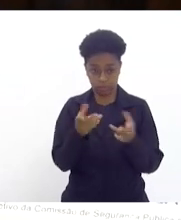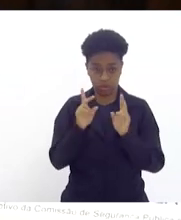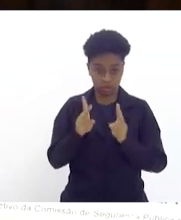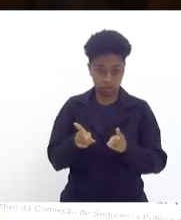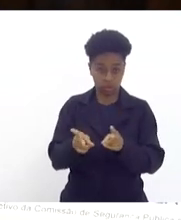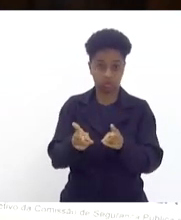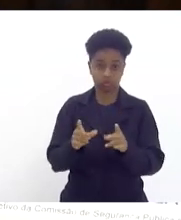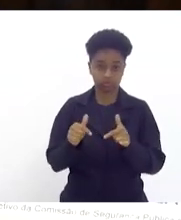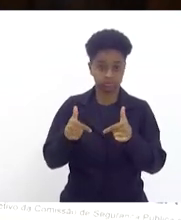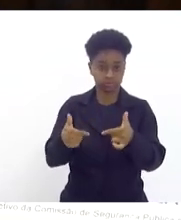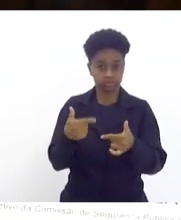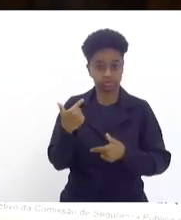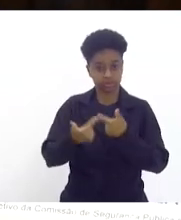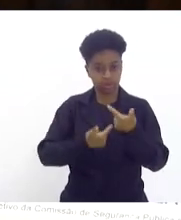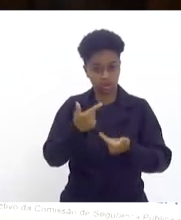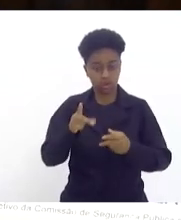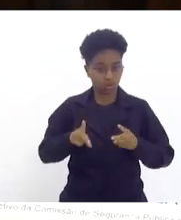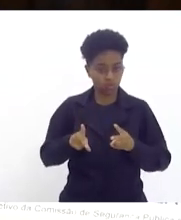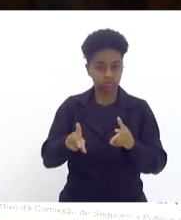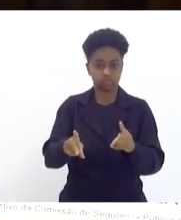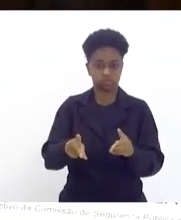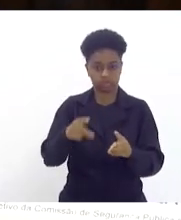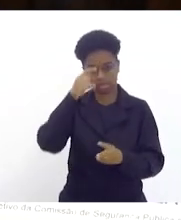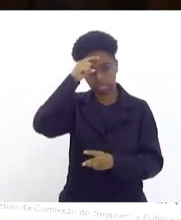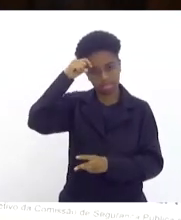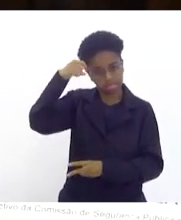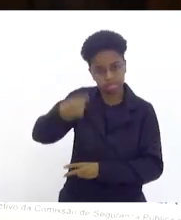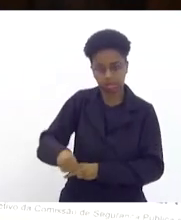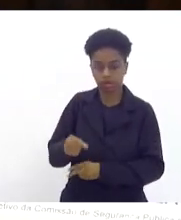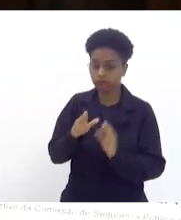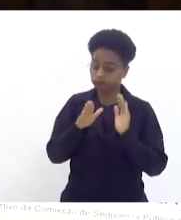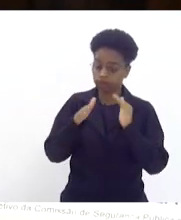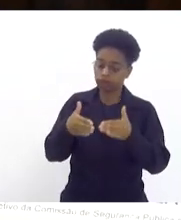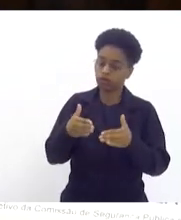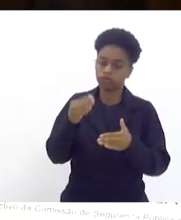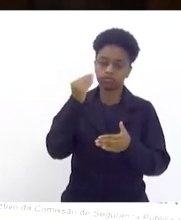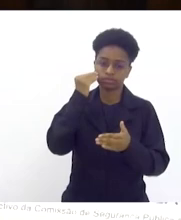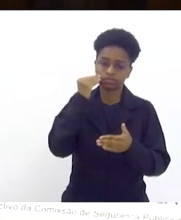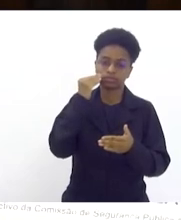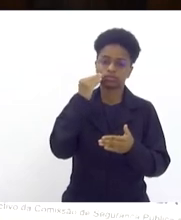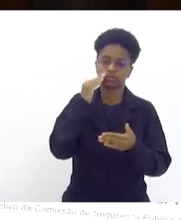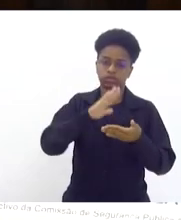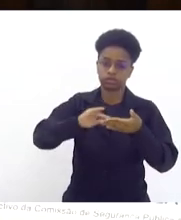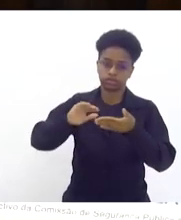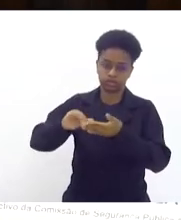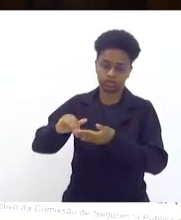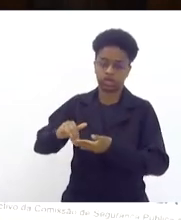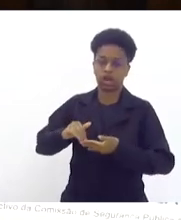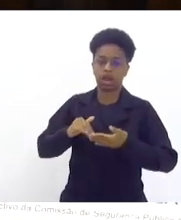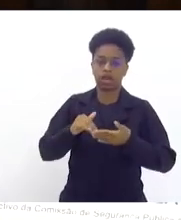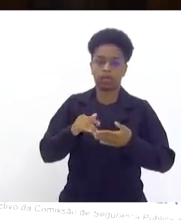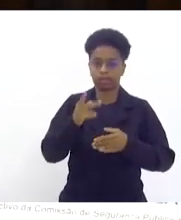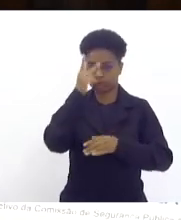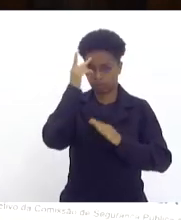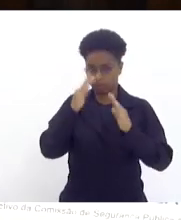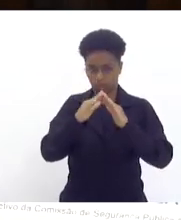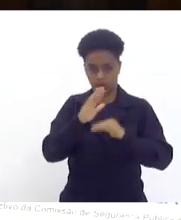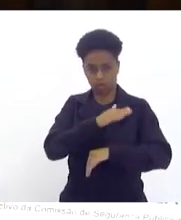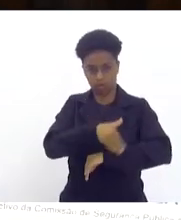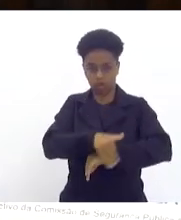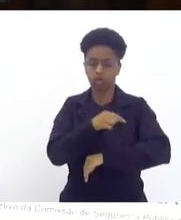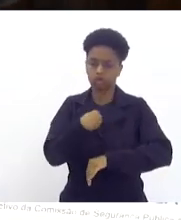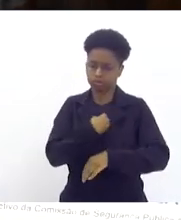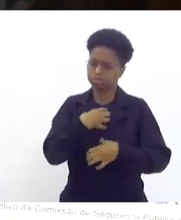continuem fazendo esse trabalho duro em relação ao morador de rua que a gente tem aqui toda a sensibilidade do mundo não tem ninguém sensível